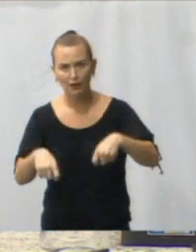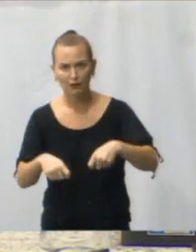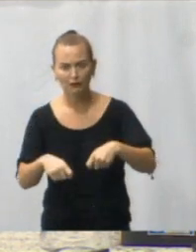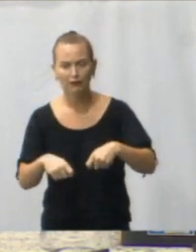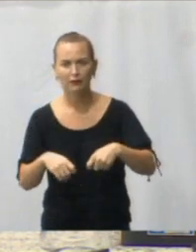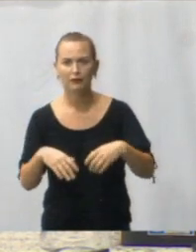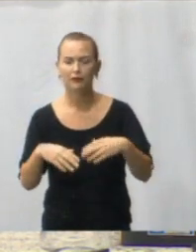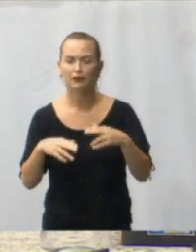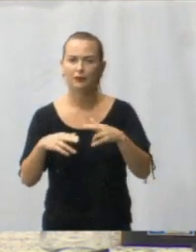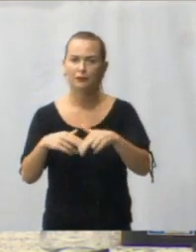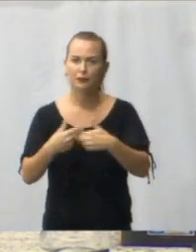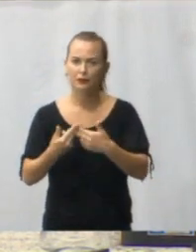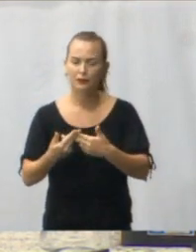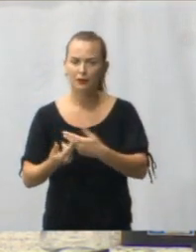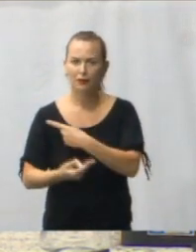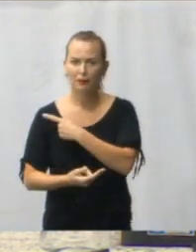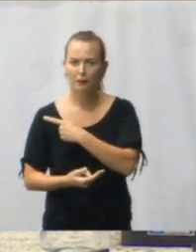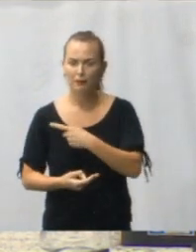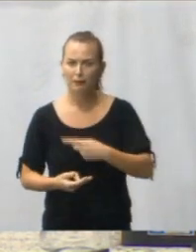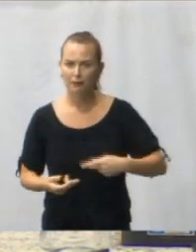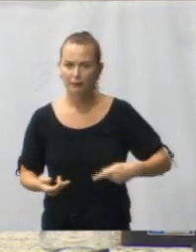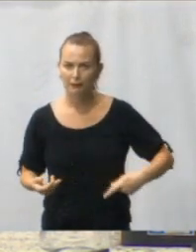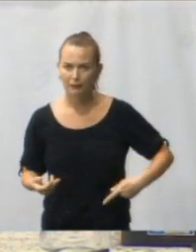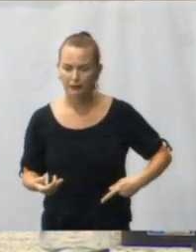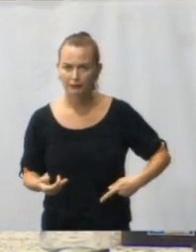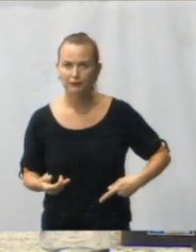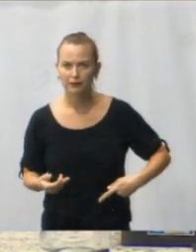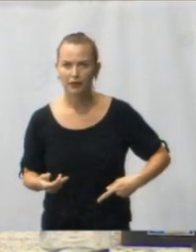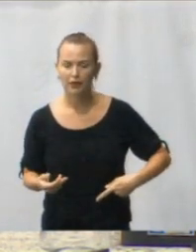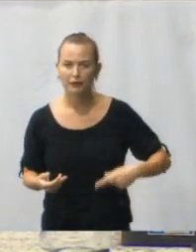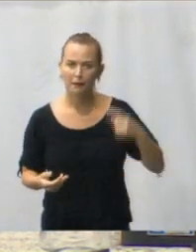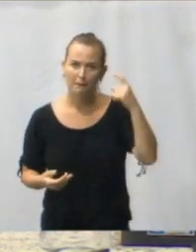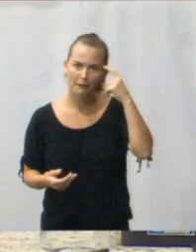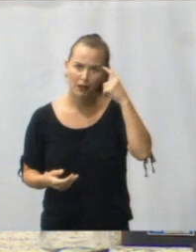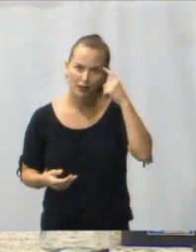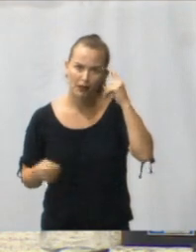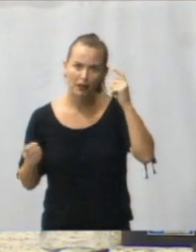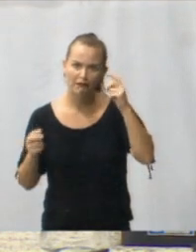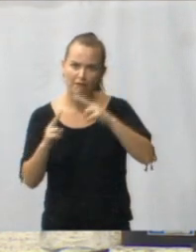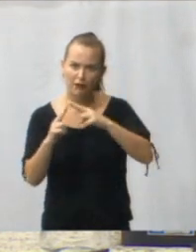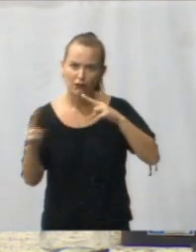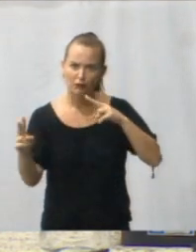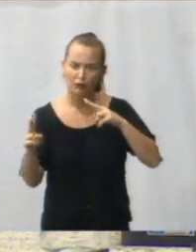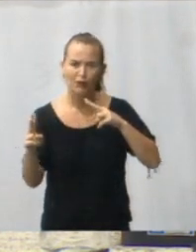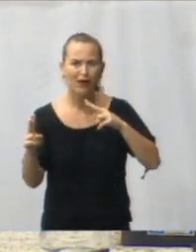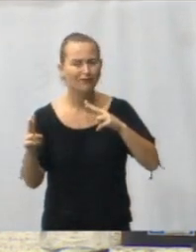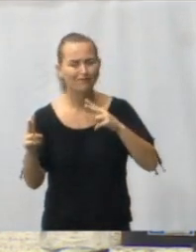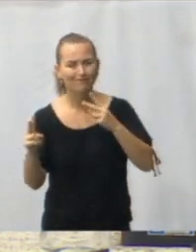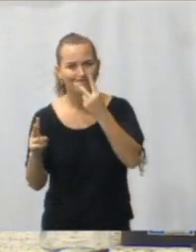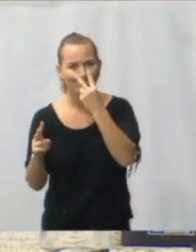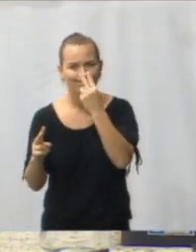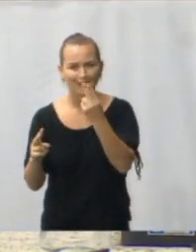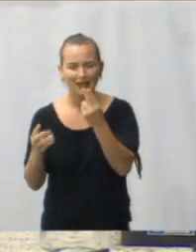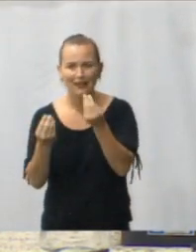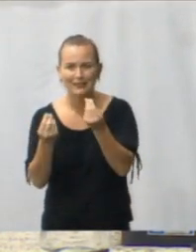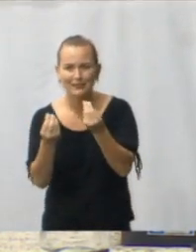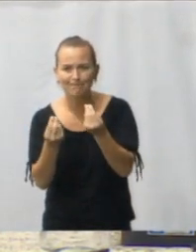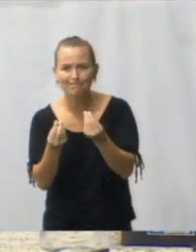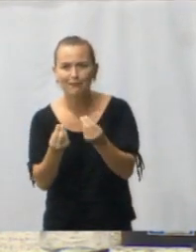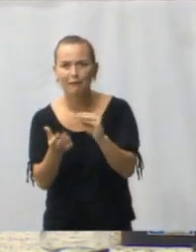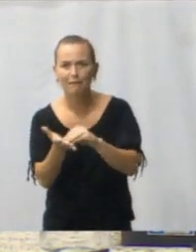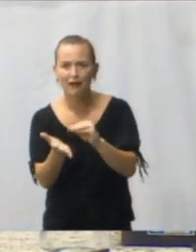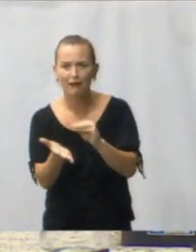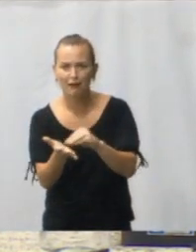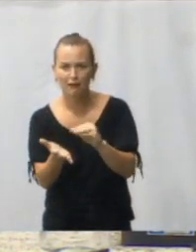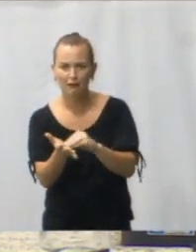presidência, entende que o método virtual afasta muito o político da sua essência, que é a proximidade com o